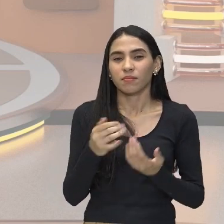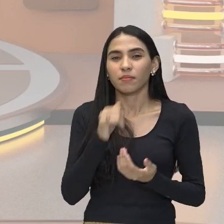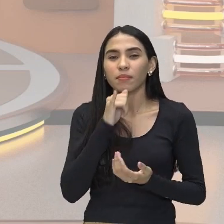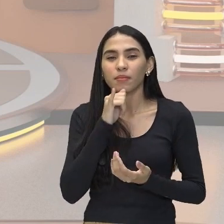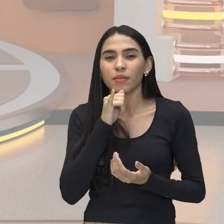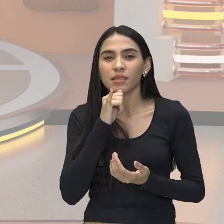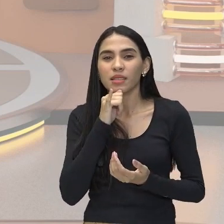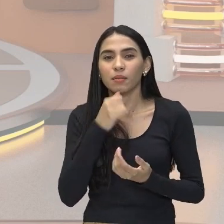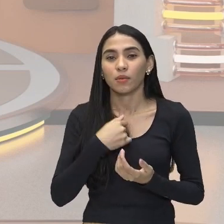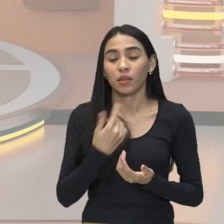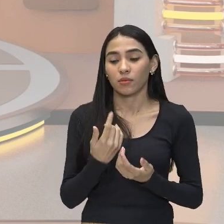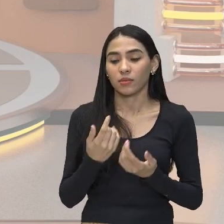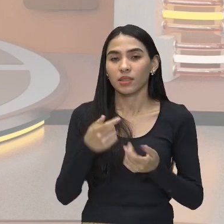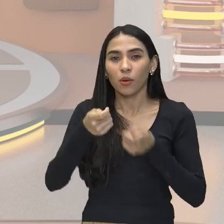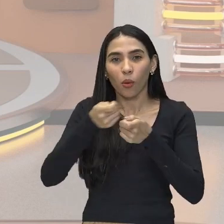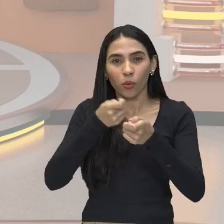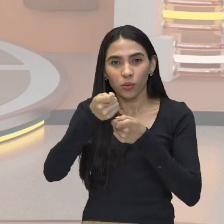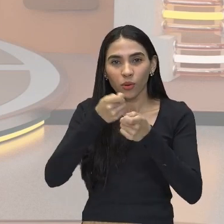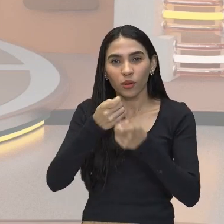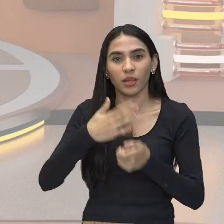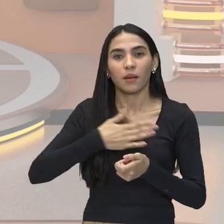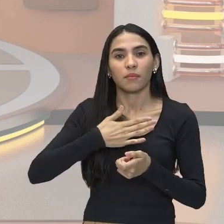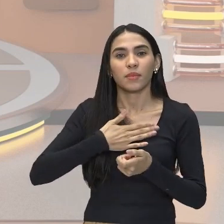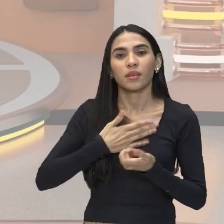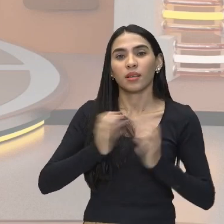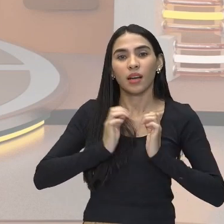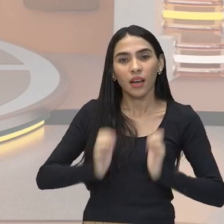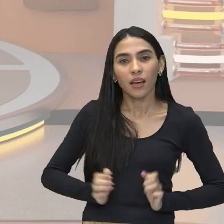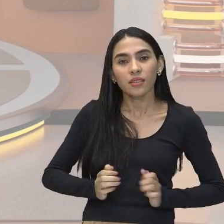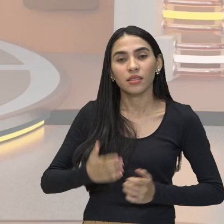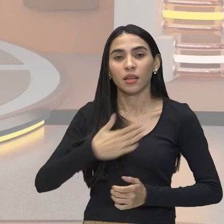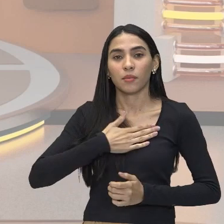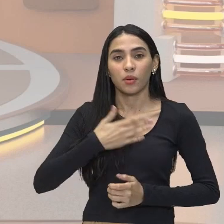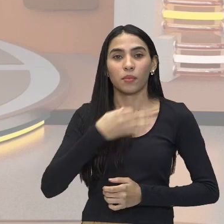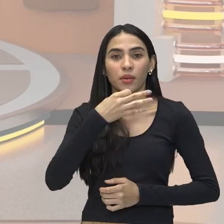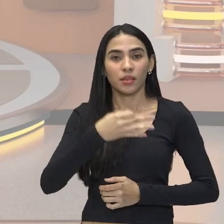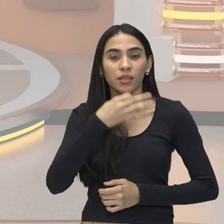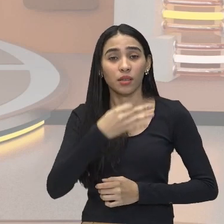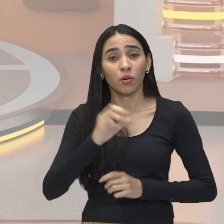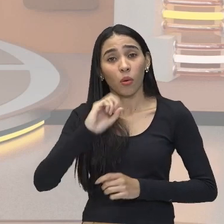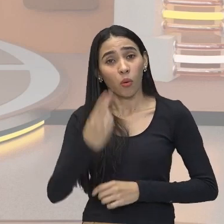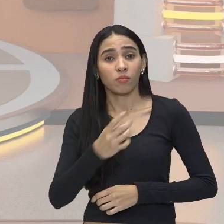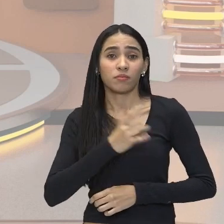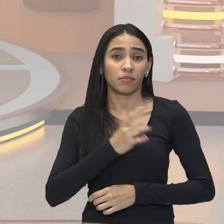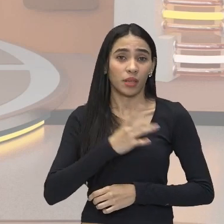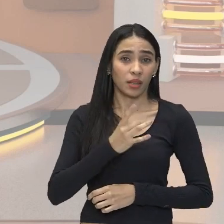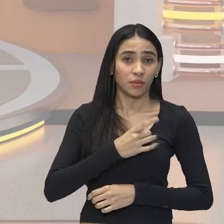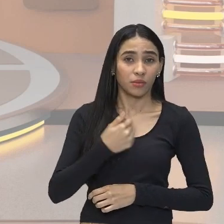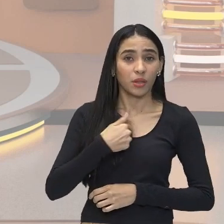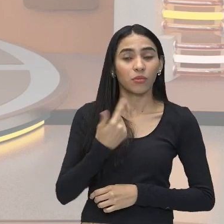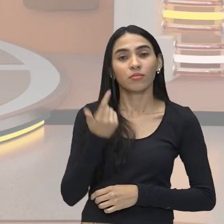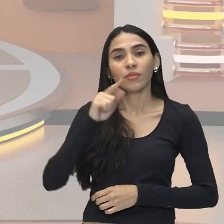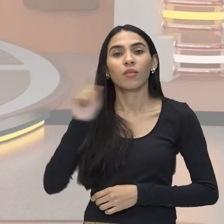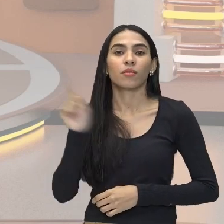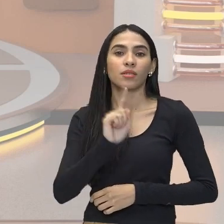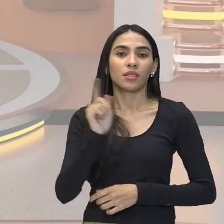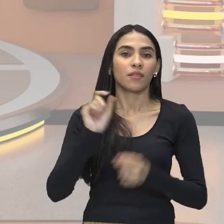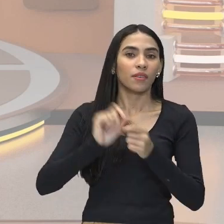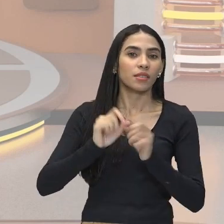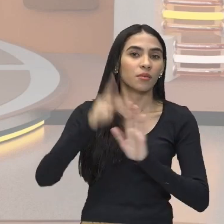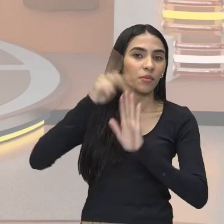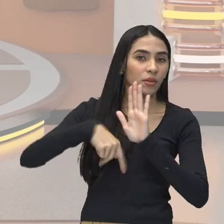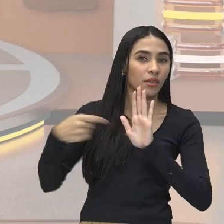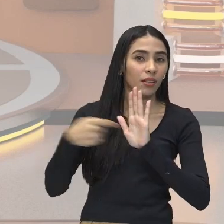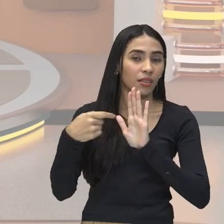sendo destruído por mim mesmo, pela minha eterno medo, talvez, de não conseguir fazer com que esse